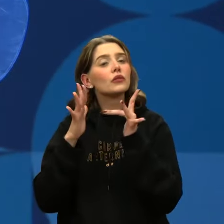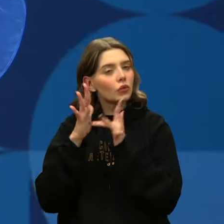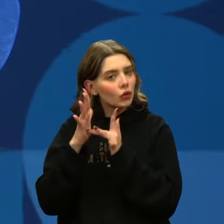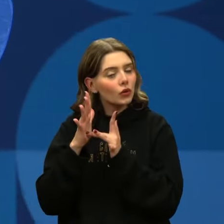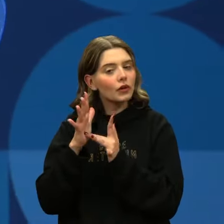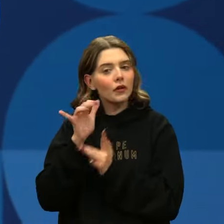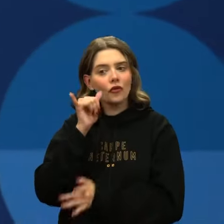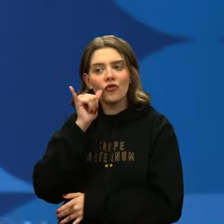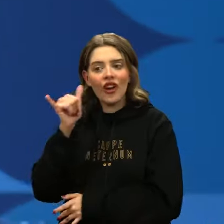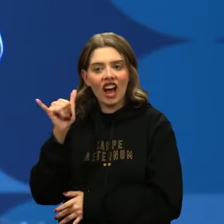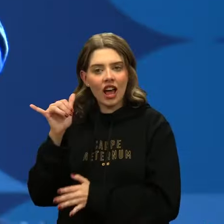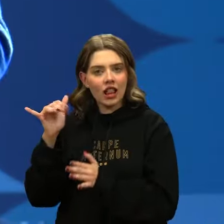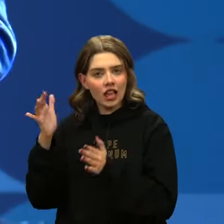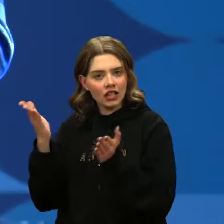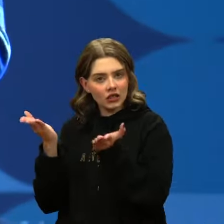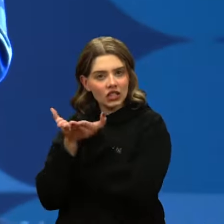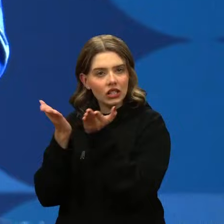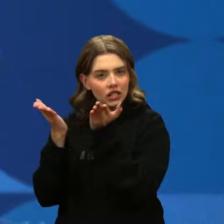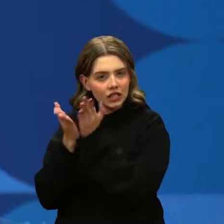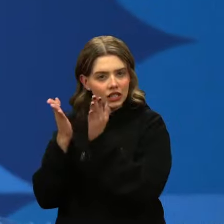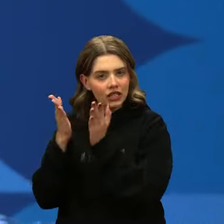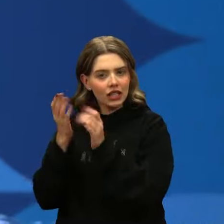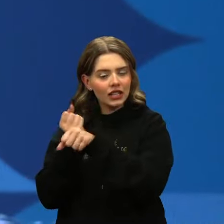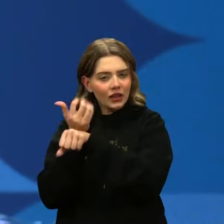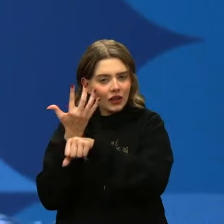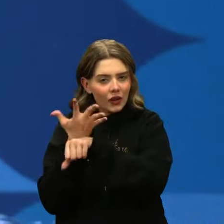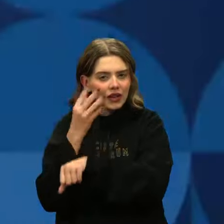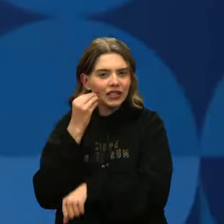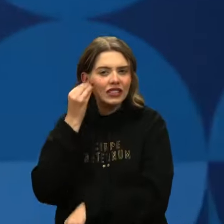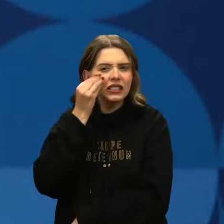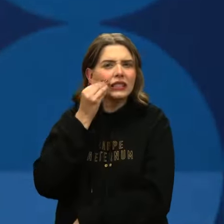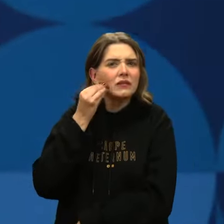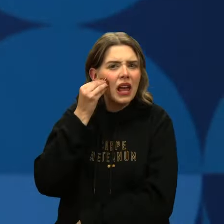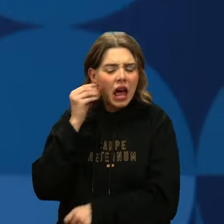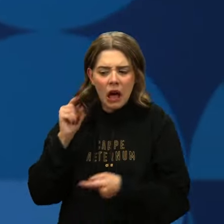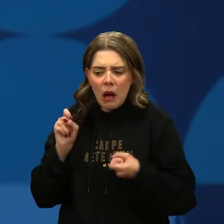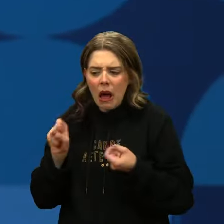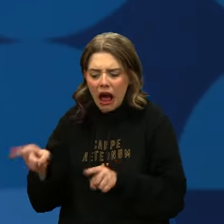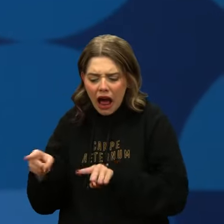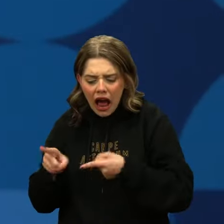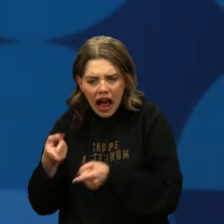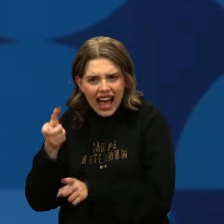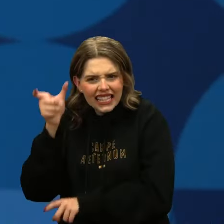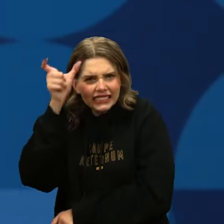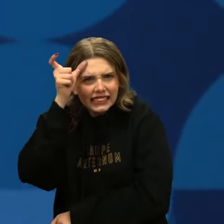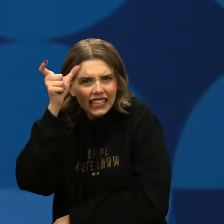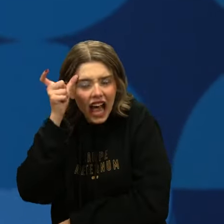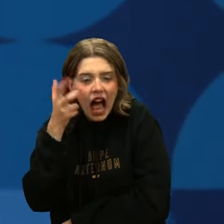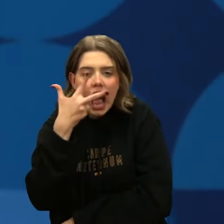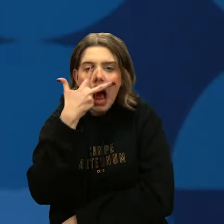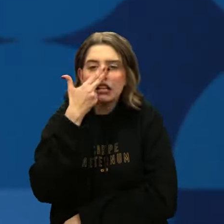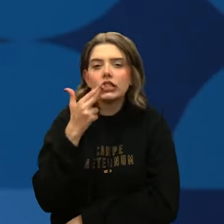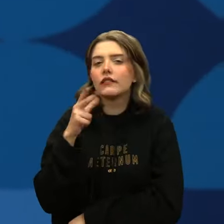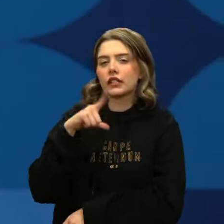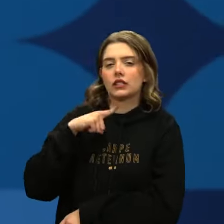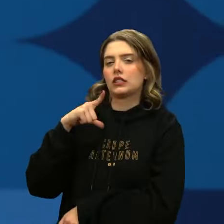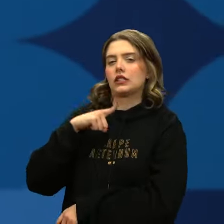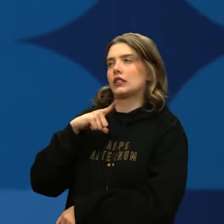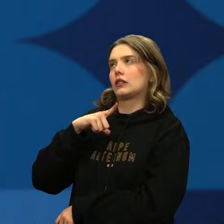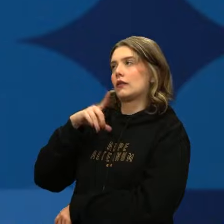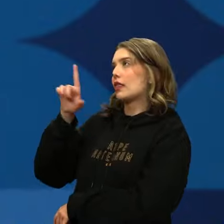os cristãos em Filadélfia provavam a oposição da sinagoga de Satanás, daqueles que achavam que tinham o Senhor, mas não